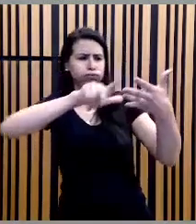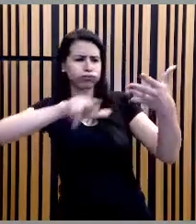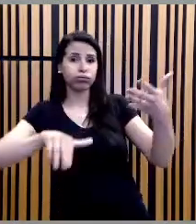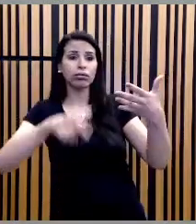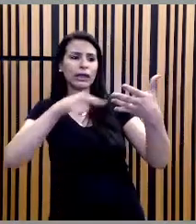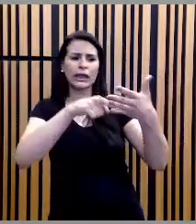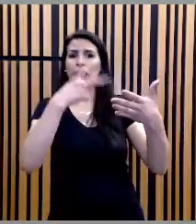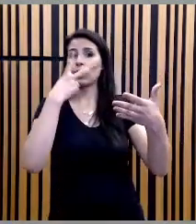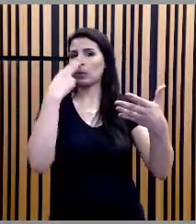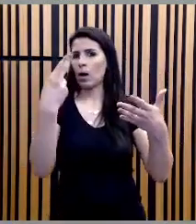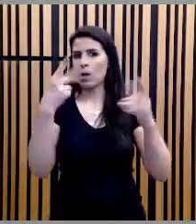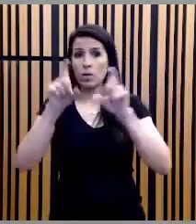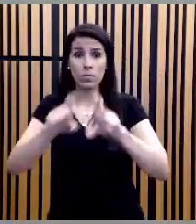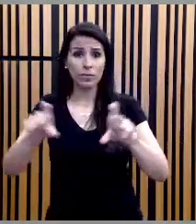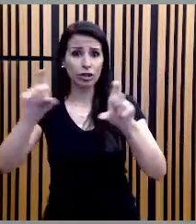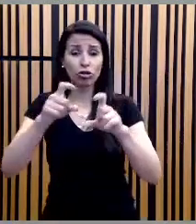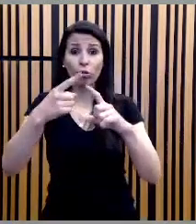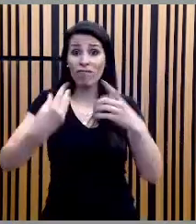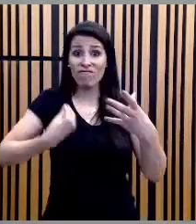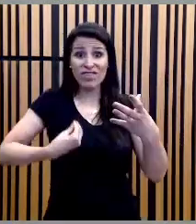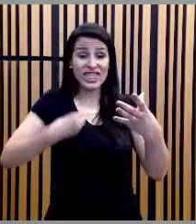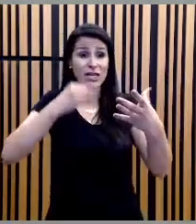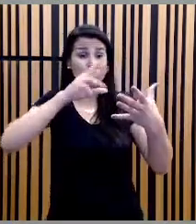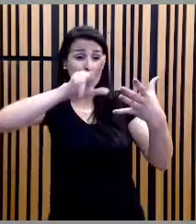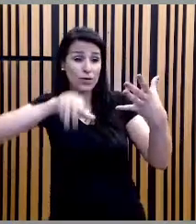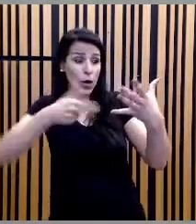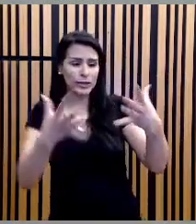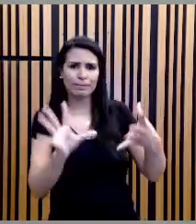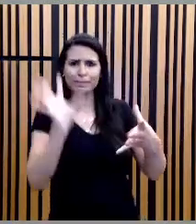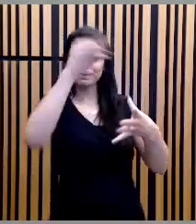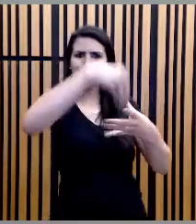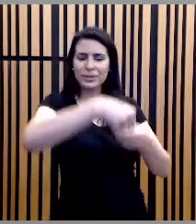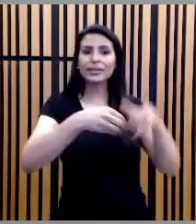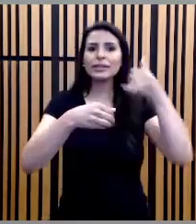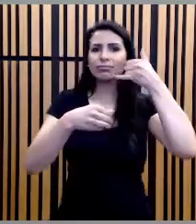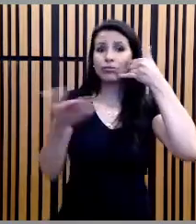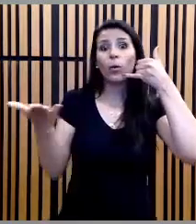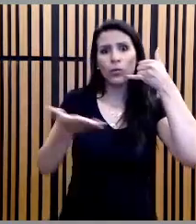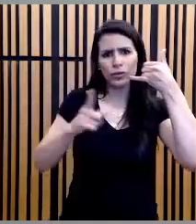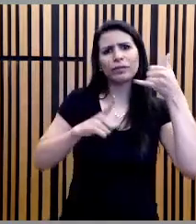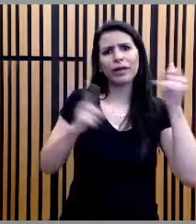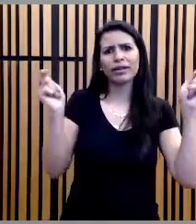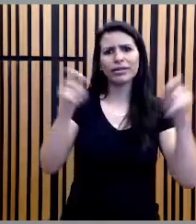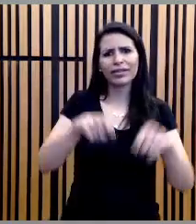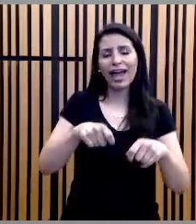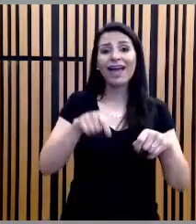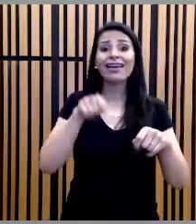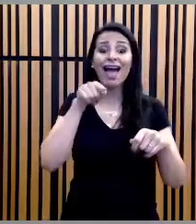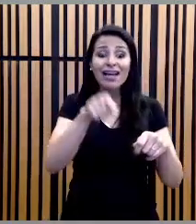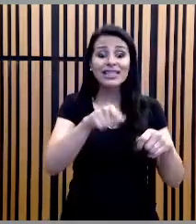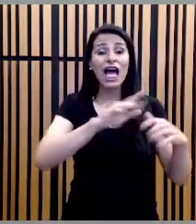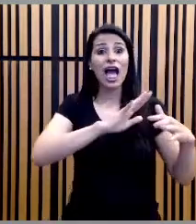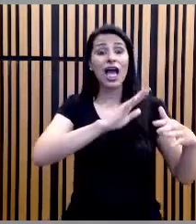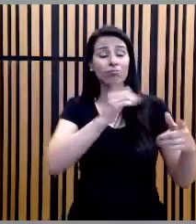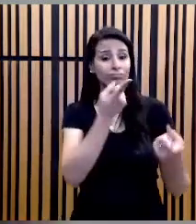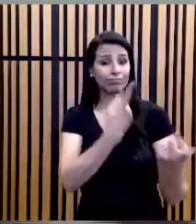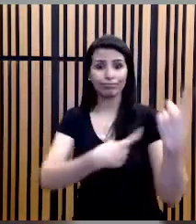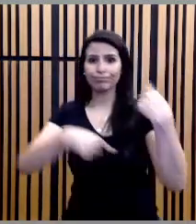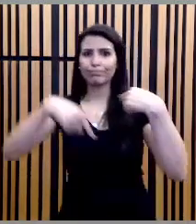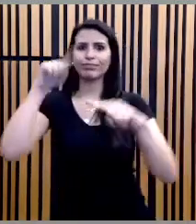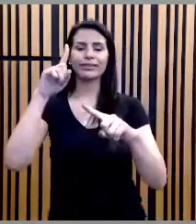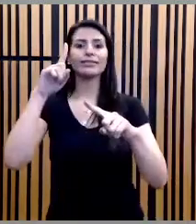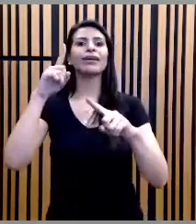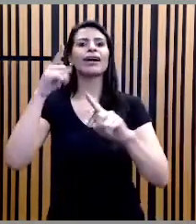computador, né? Que a gente tem a nossa vida ali dentro. Isso nos possibilitou, pessoal, essa evolução da internet,